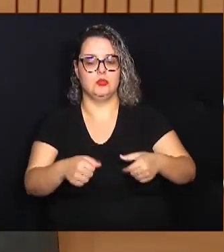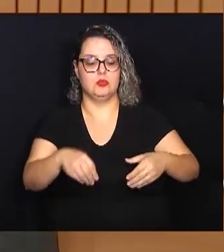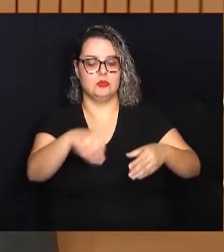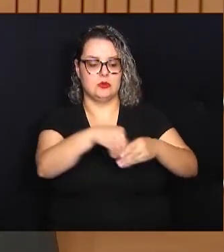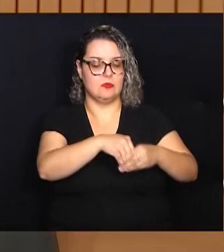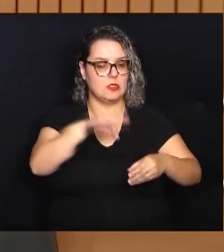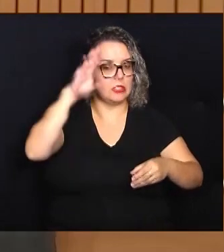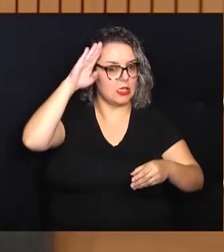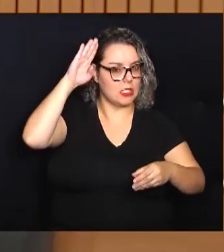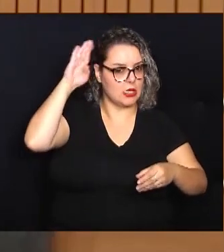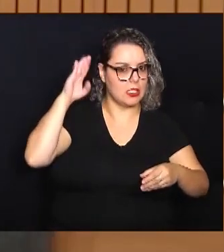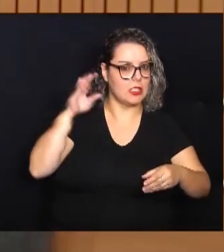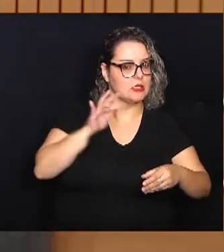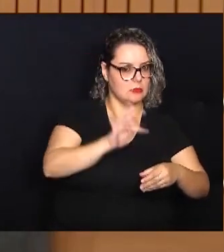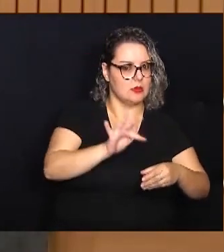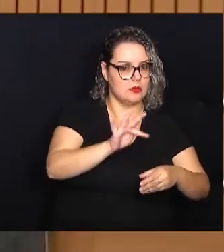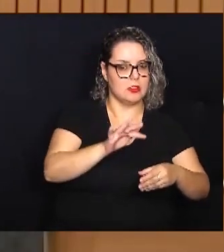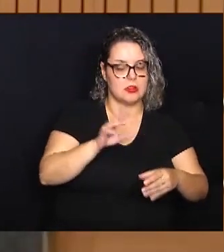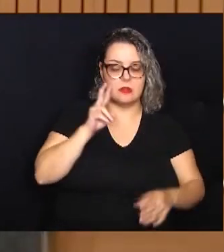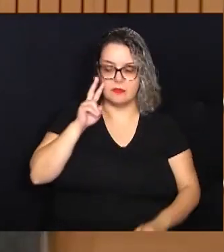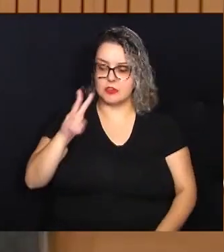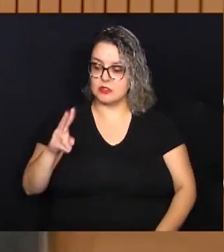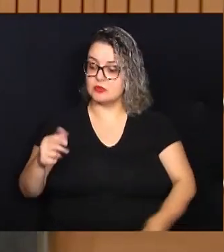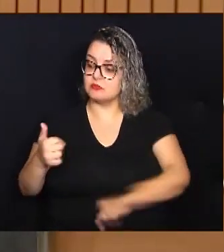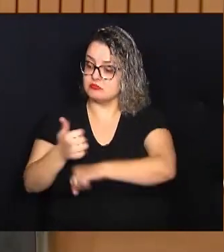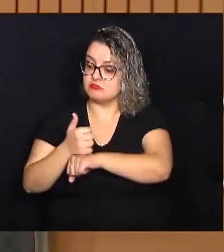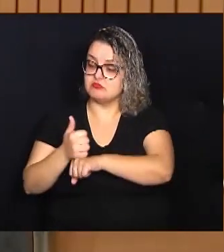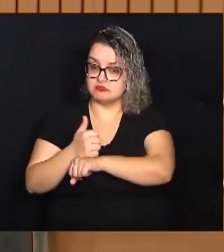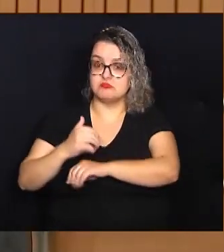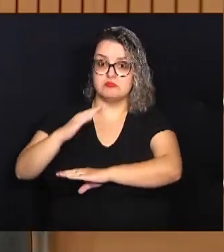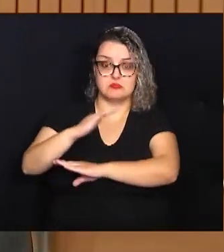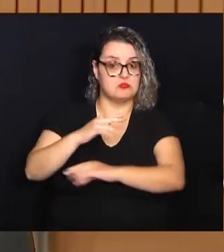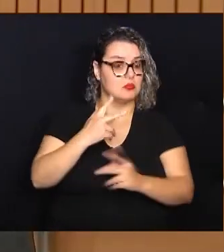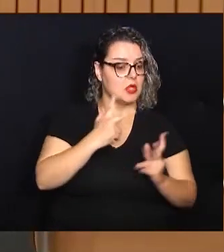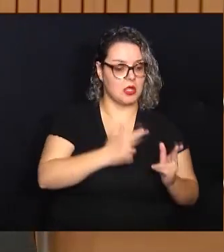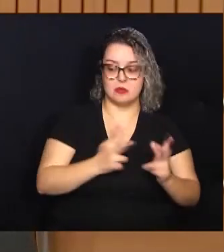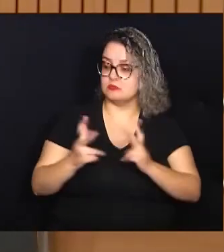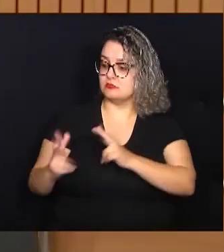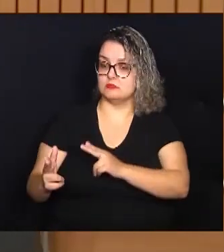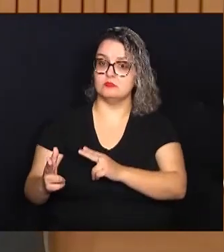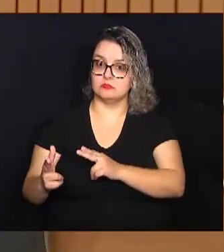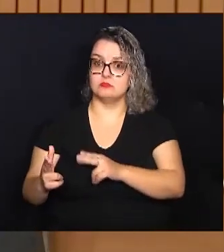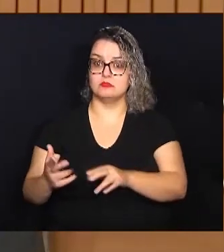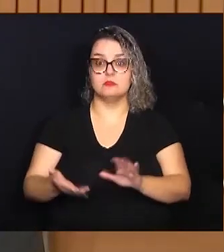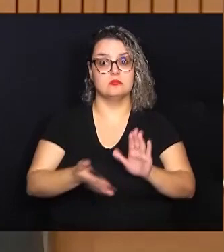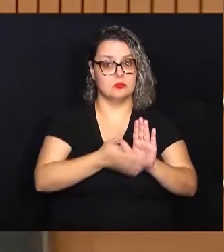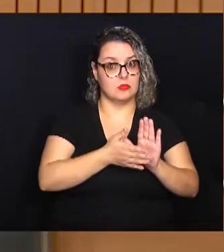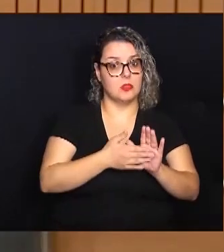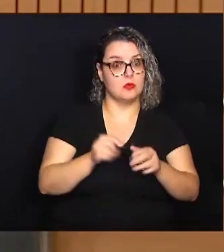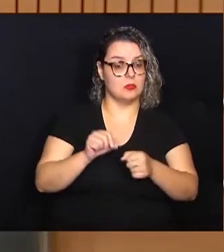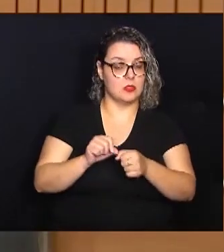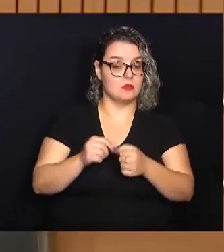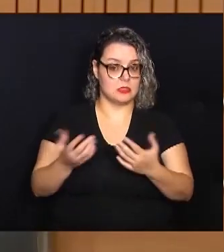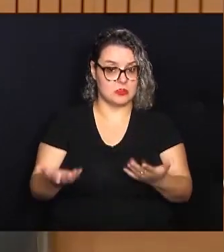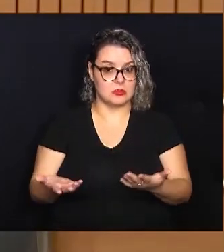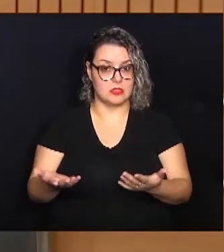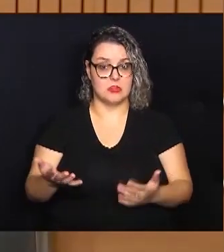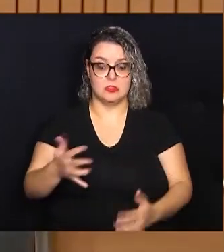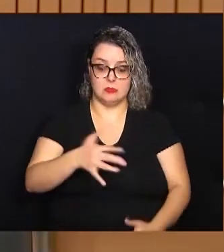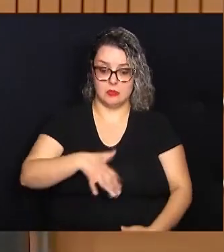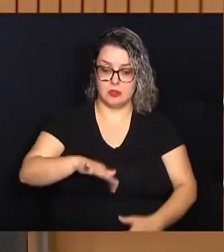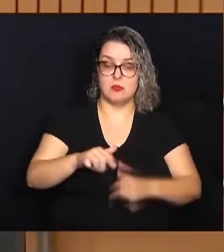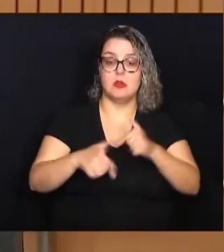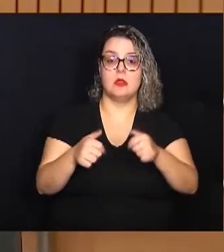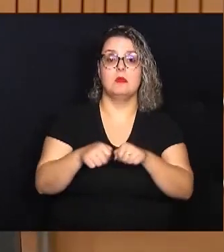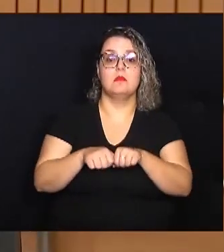faculdade, e vejam que tem profissionais dentro da Câmara que exercem a mesma atividade que eles estão se propondo a fazer. Então, o mercado de trabalho ser